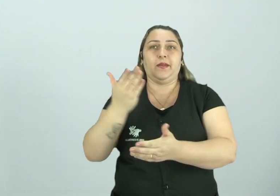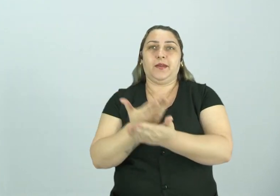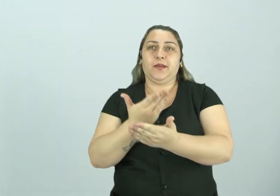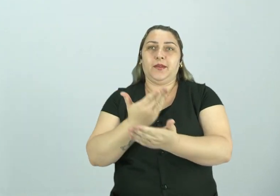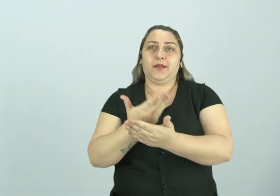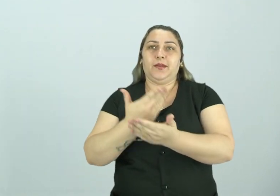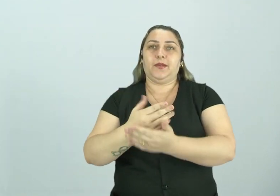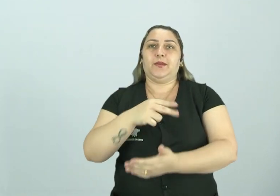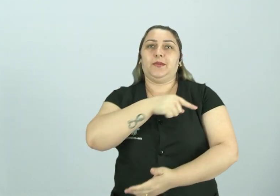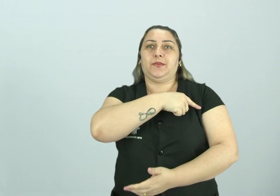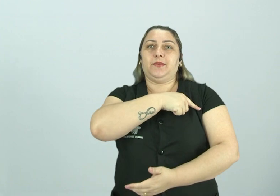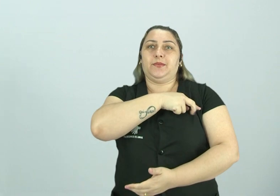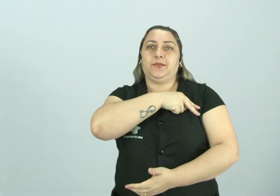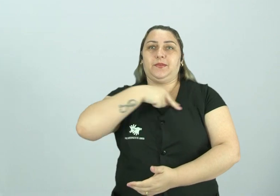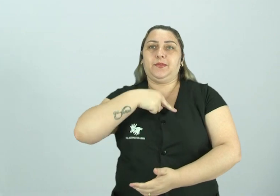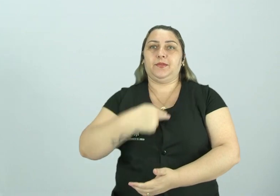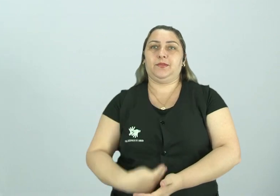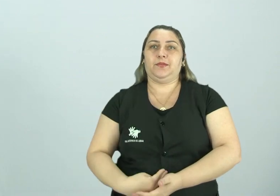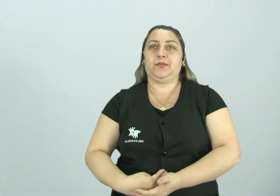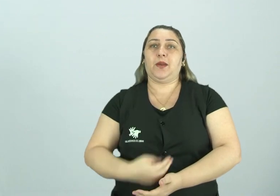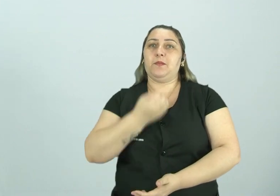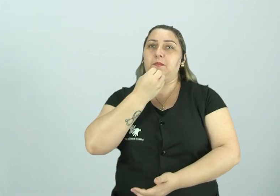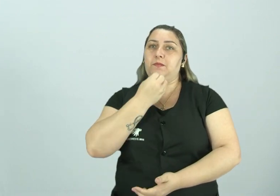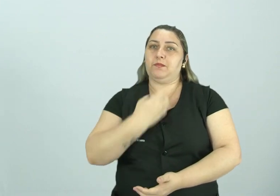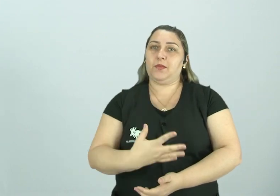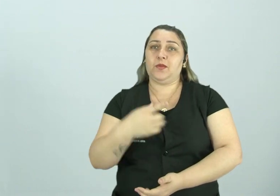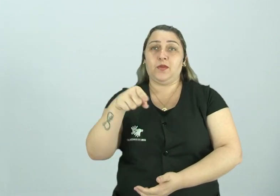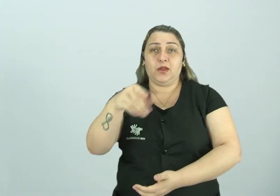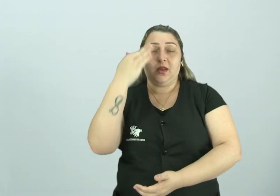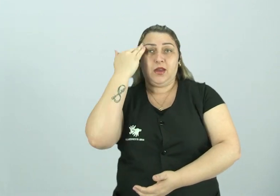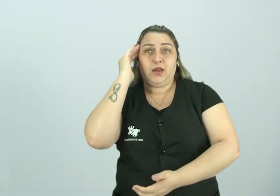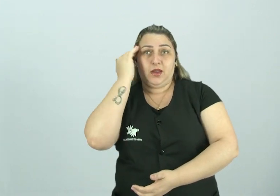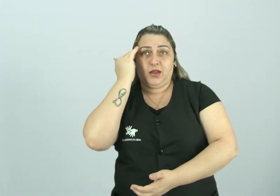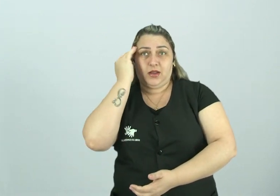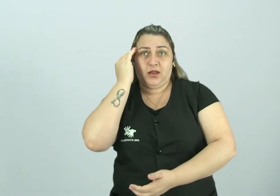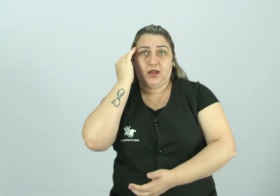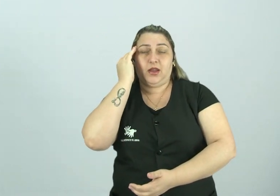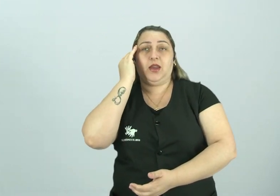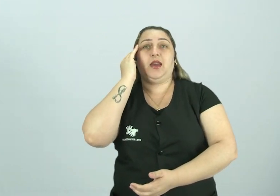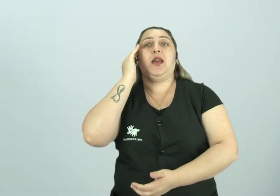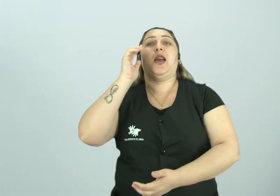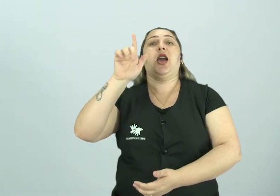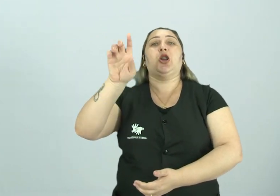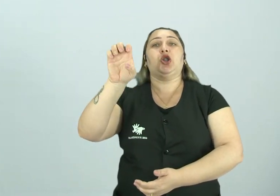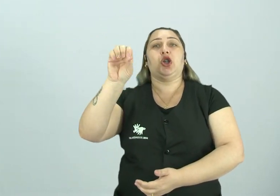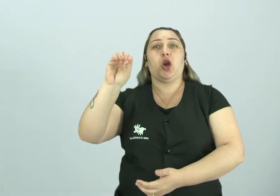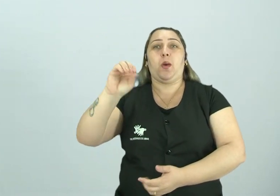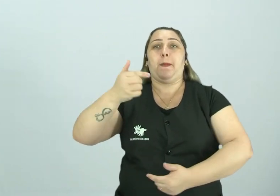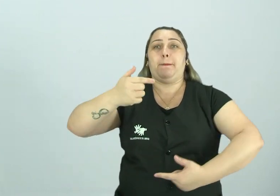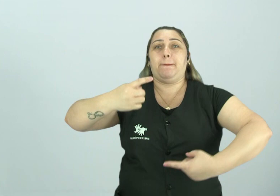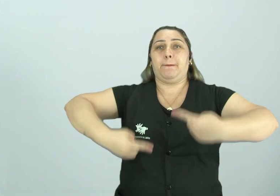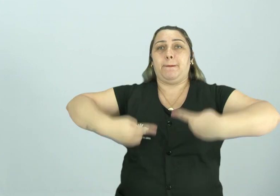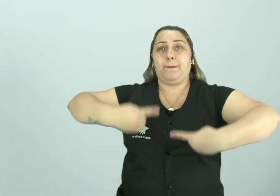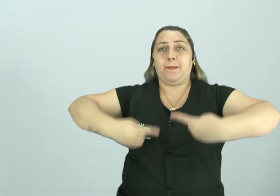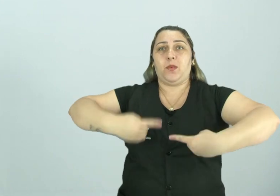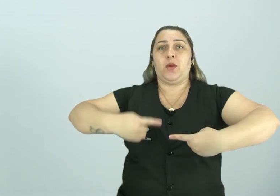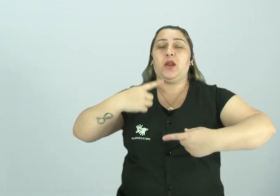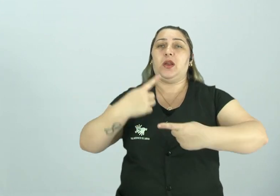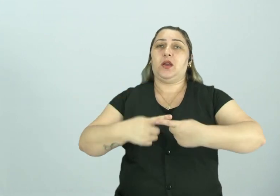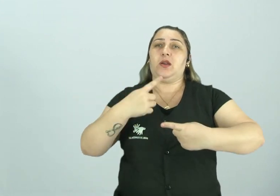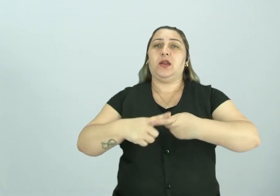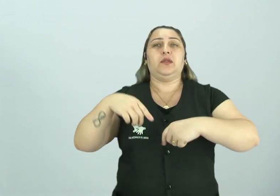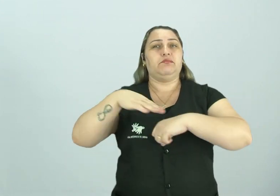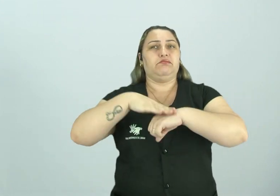a China, e é bom você entender essa parte da geopolítica, porque muitas das vezes nas